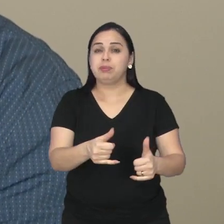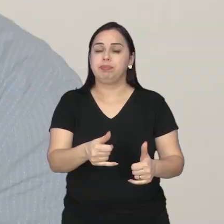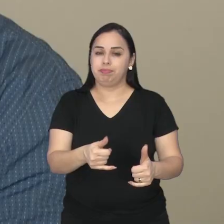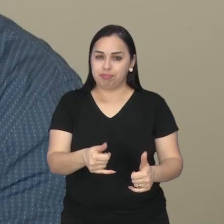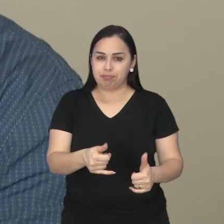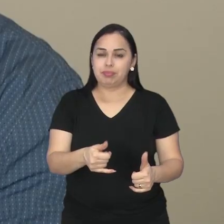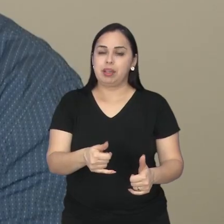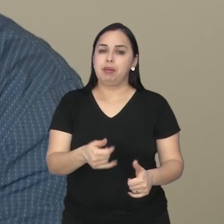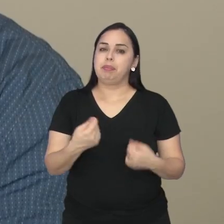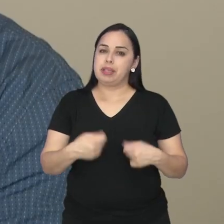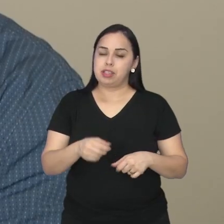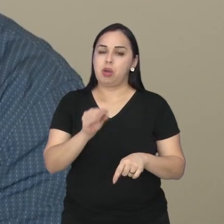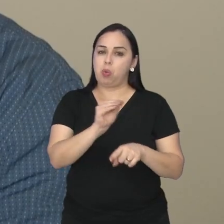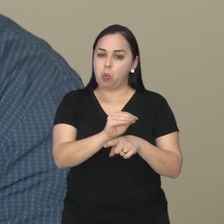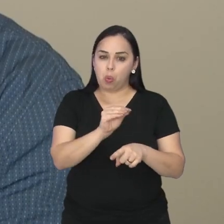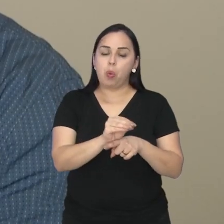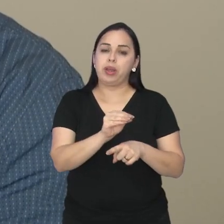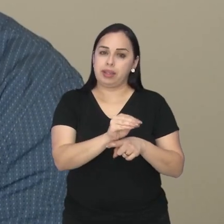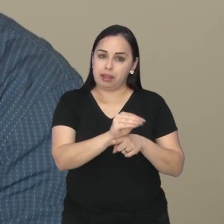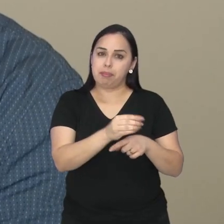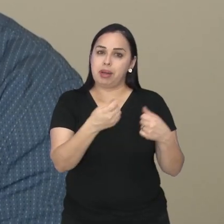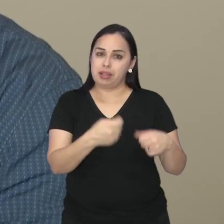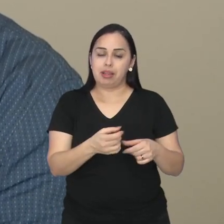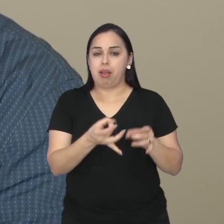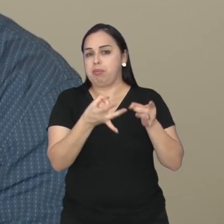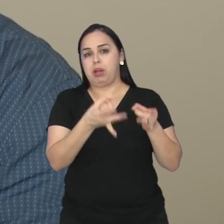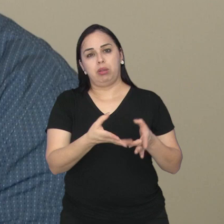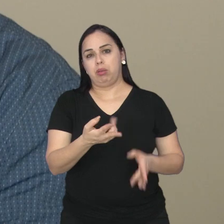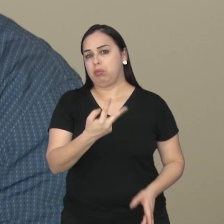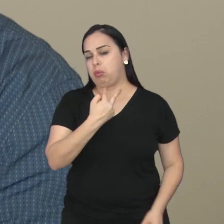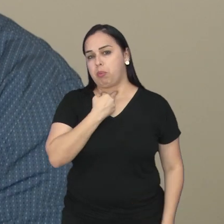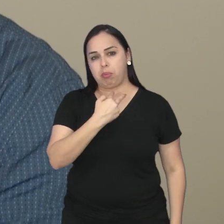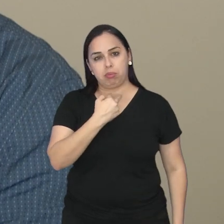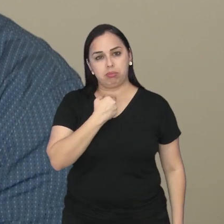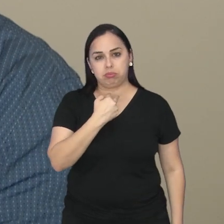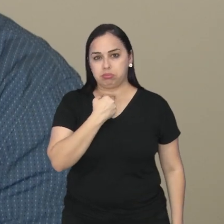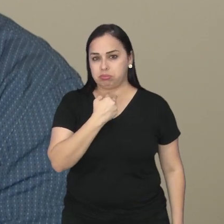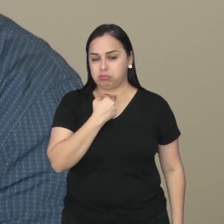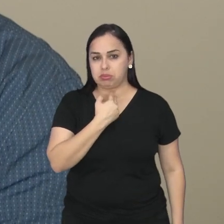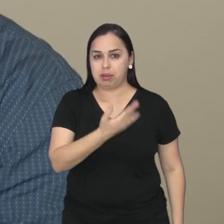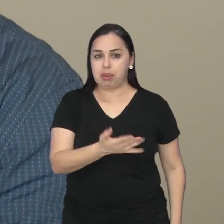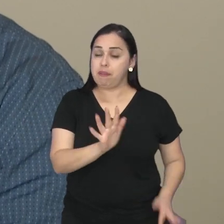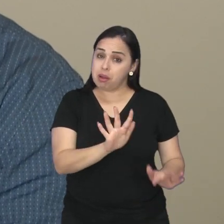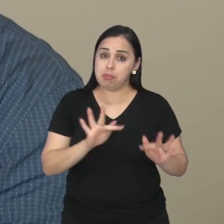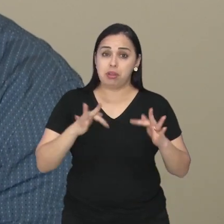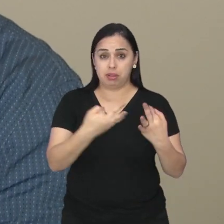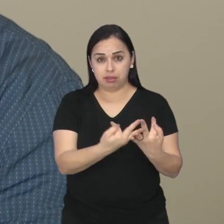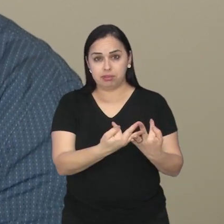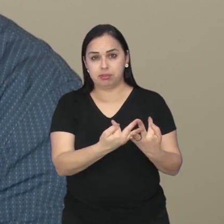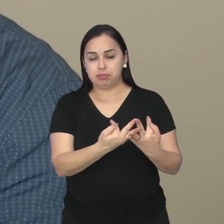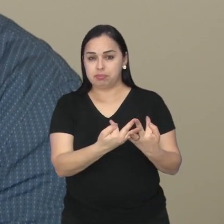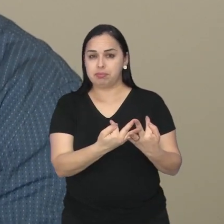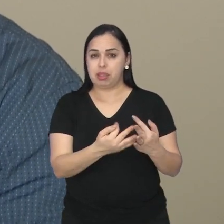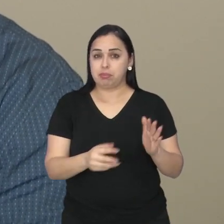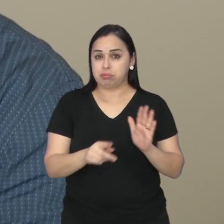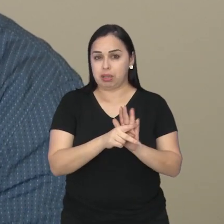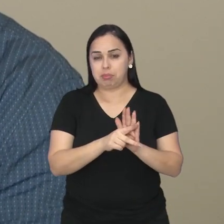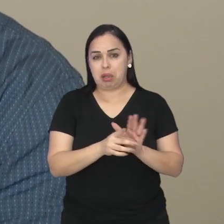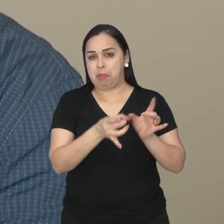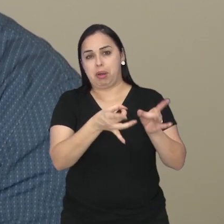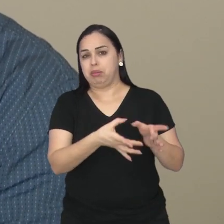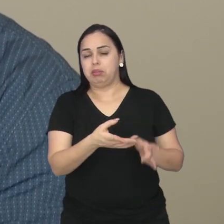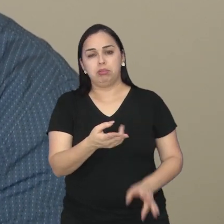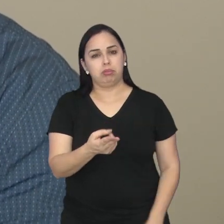dele, né? Tem que cuidar, porque não se pode abandonar um ente querido, né? Uma pessoa da